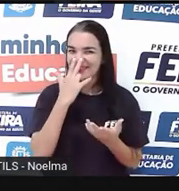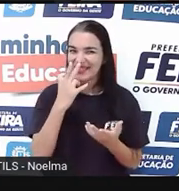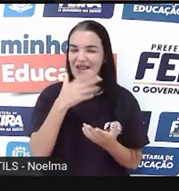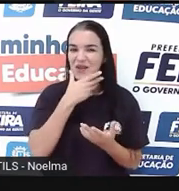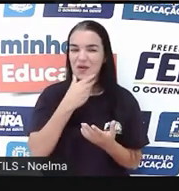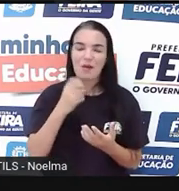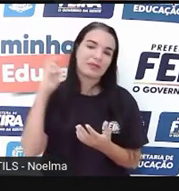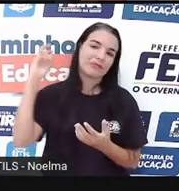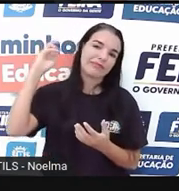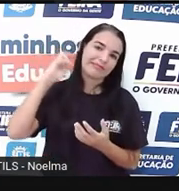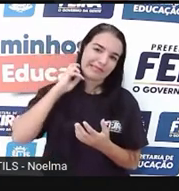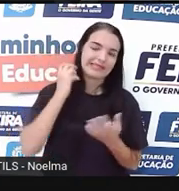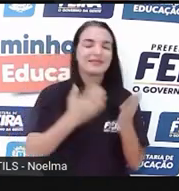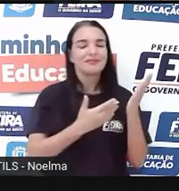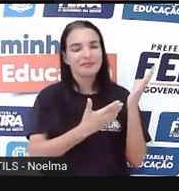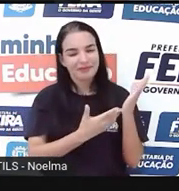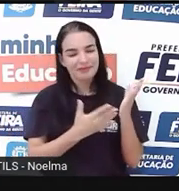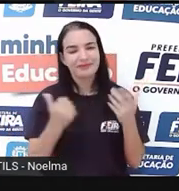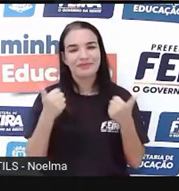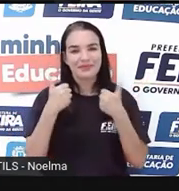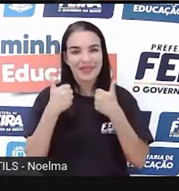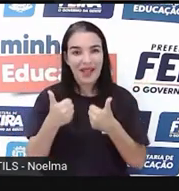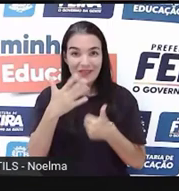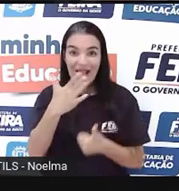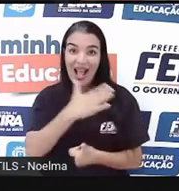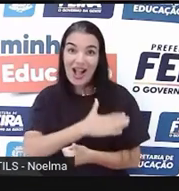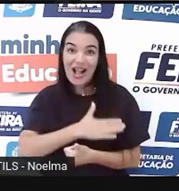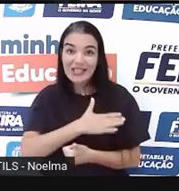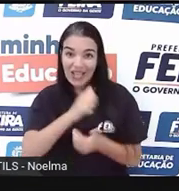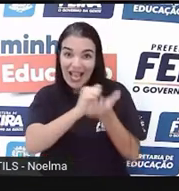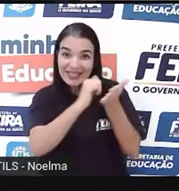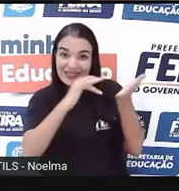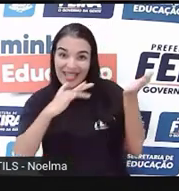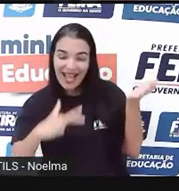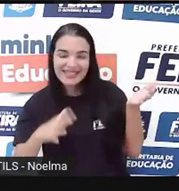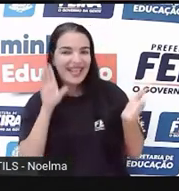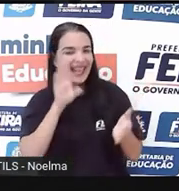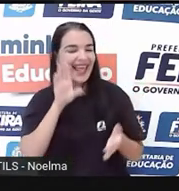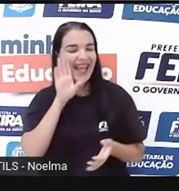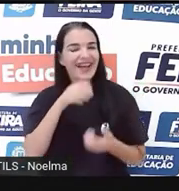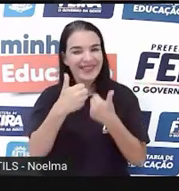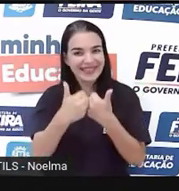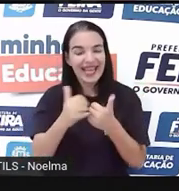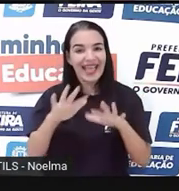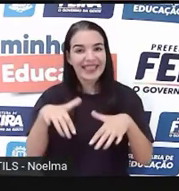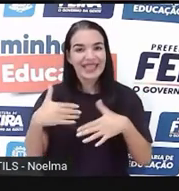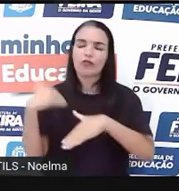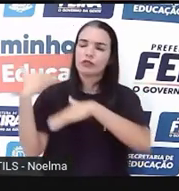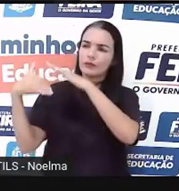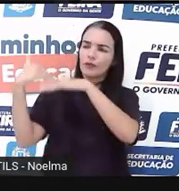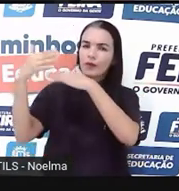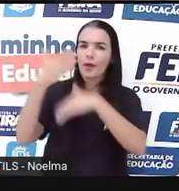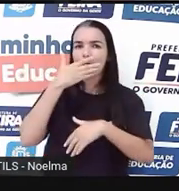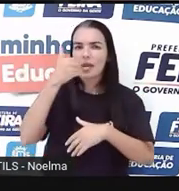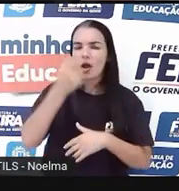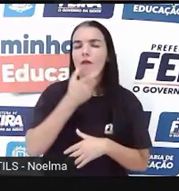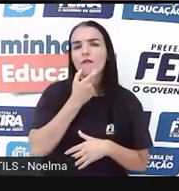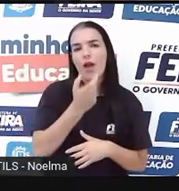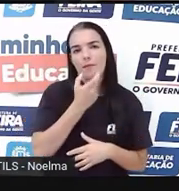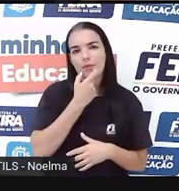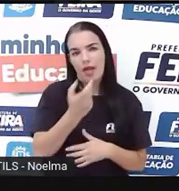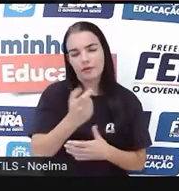vampire. 12, vampire. Gostaram da atividade? Legal, não é? Para a gente desenvolver um pouco mais o nosso